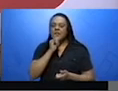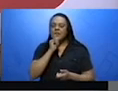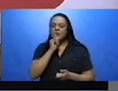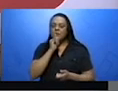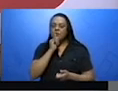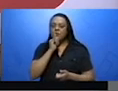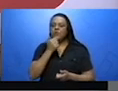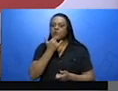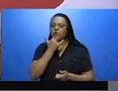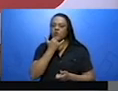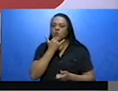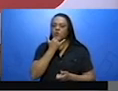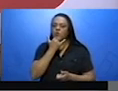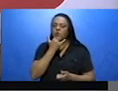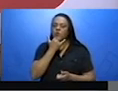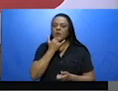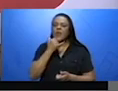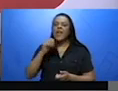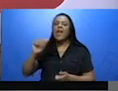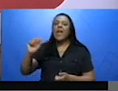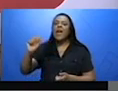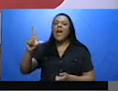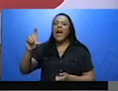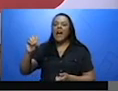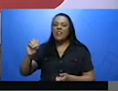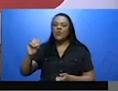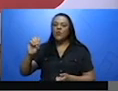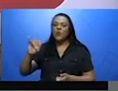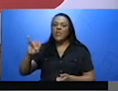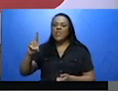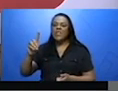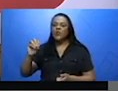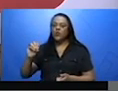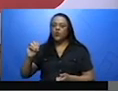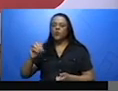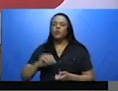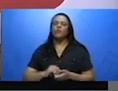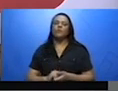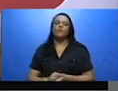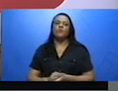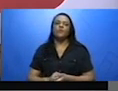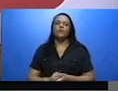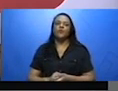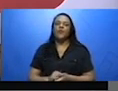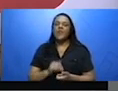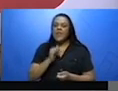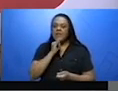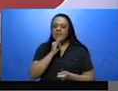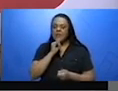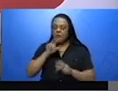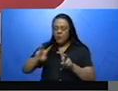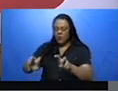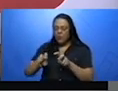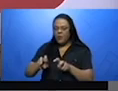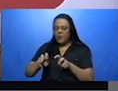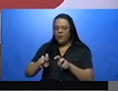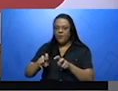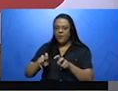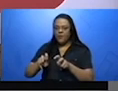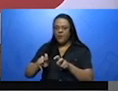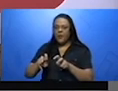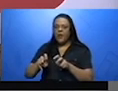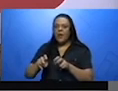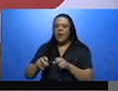Percebida, ida, ó, olha lá, percebida. Então já é o particípio. Embaixo. Então ela